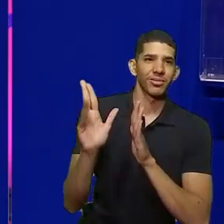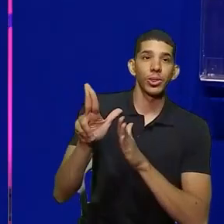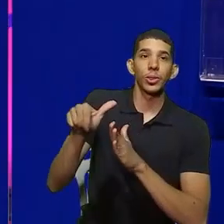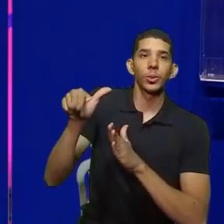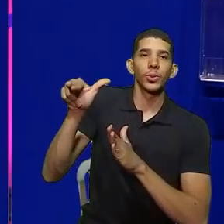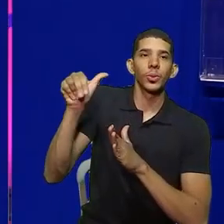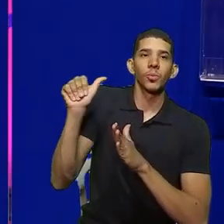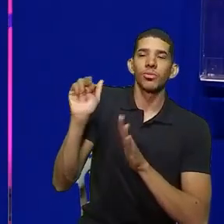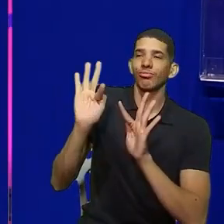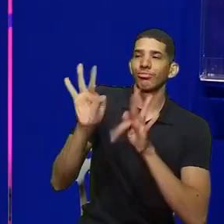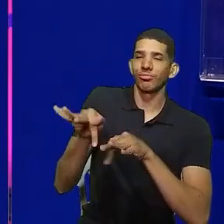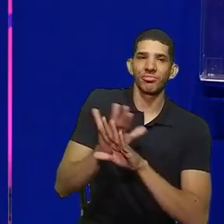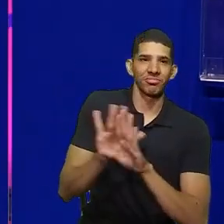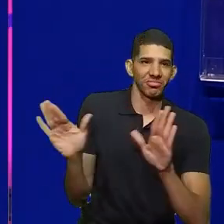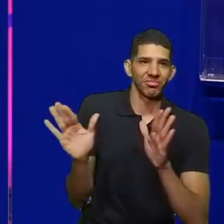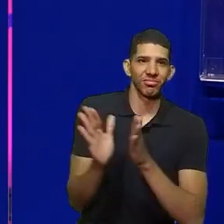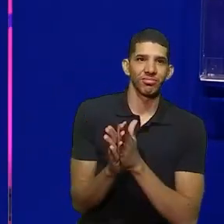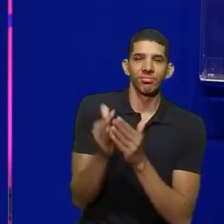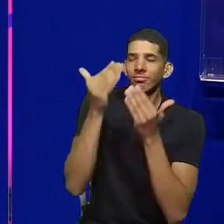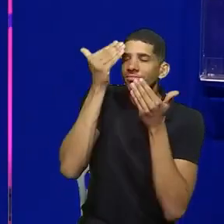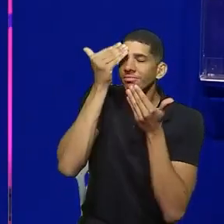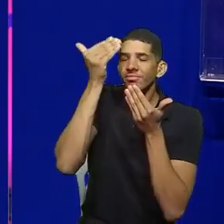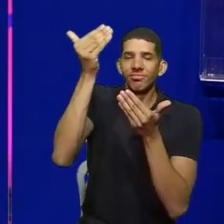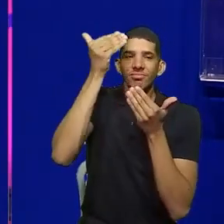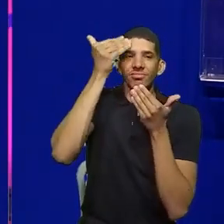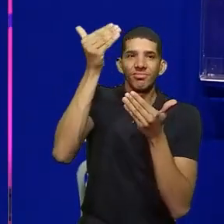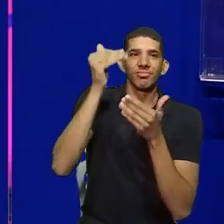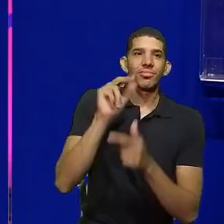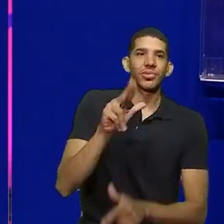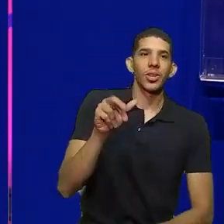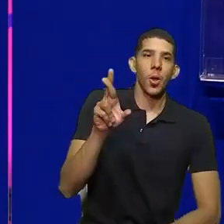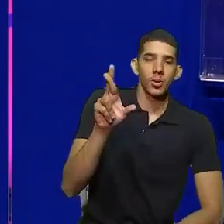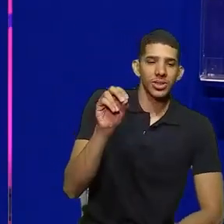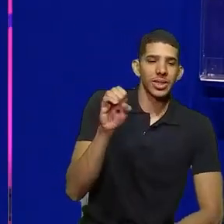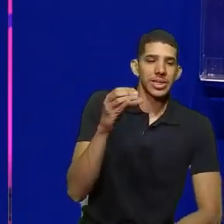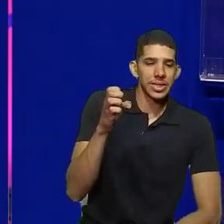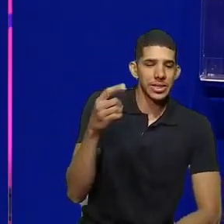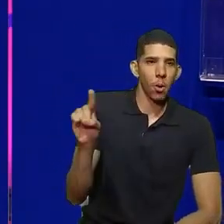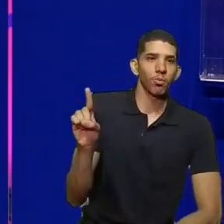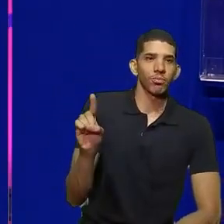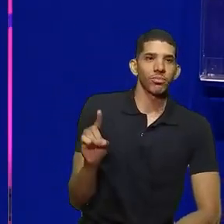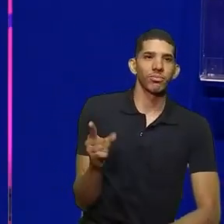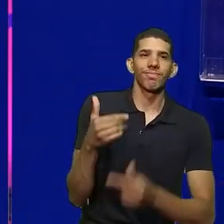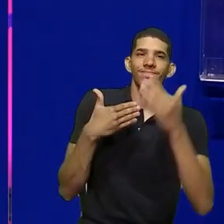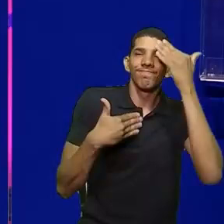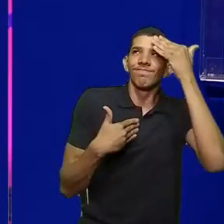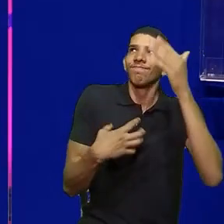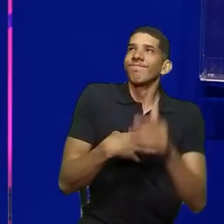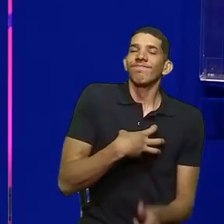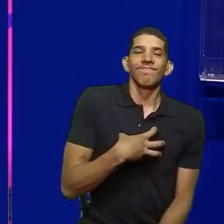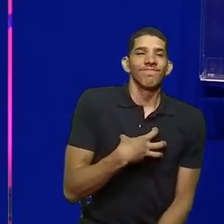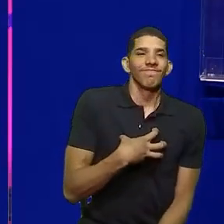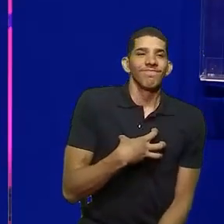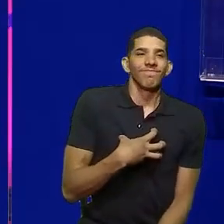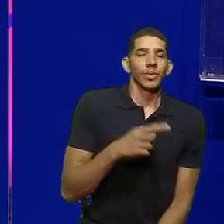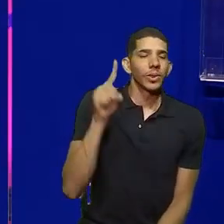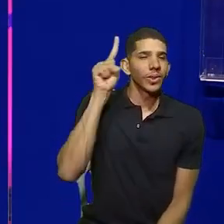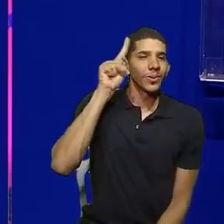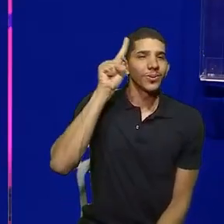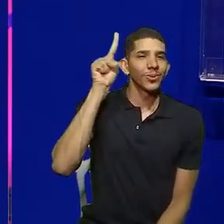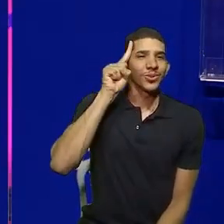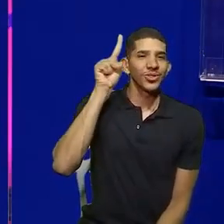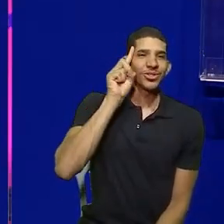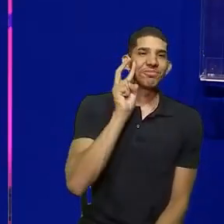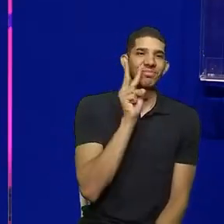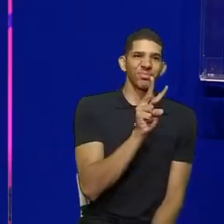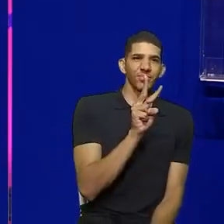que agradecer a Conceição. Quando eu vejo ela, eu acho que eu estou, nem sei, porque eu vejo ela todo dia na